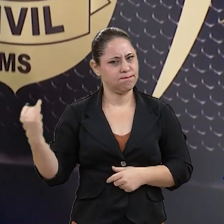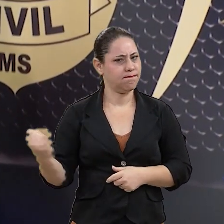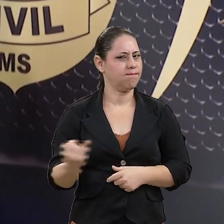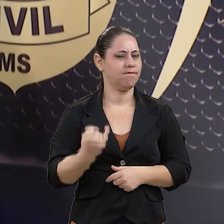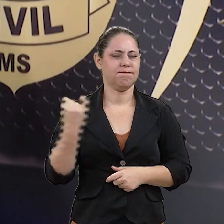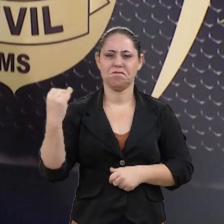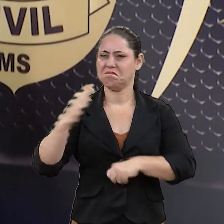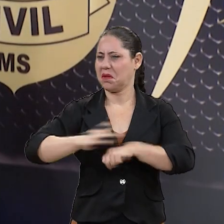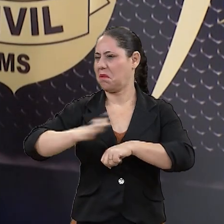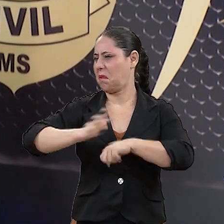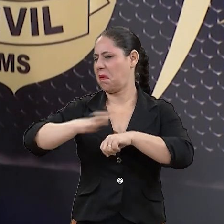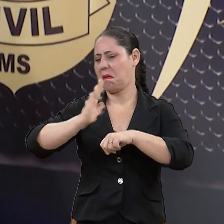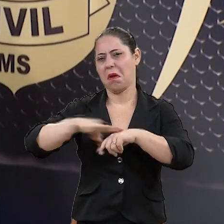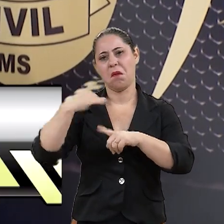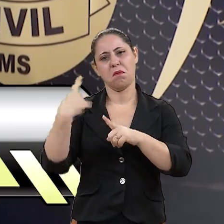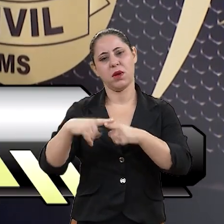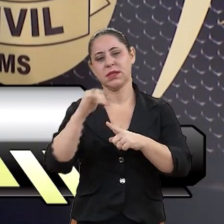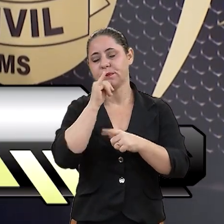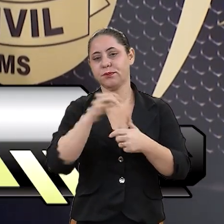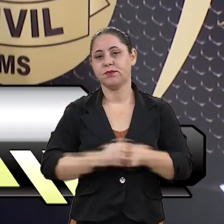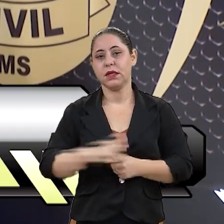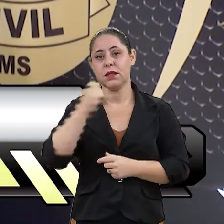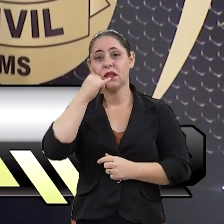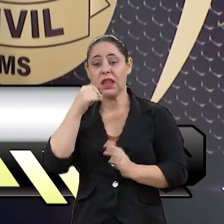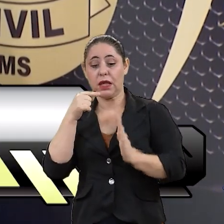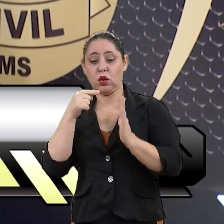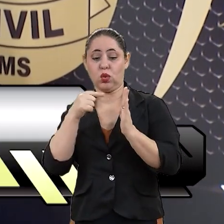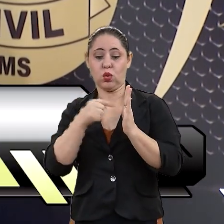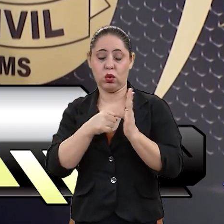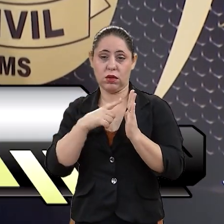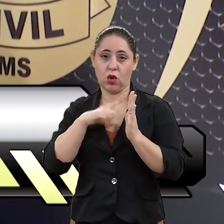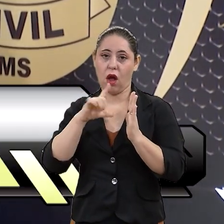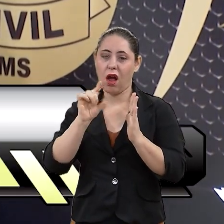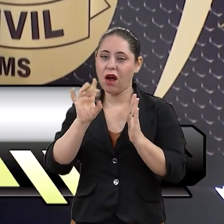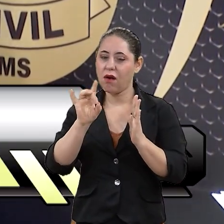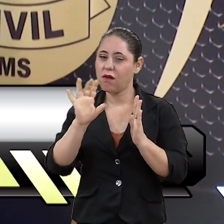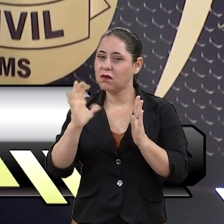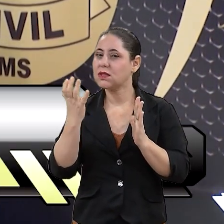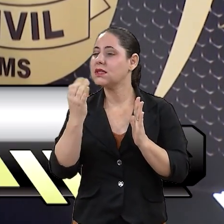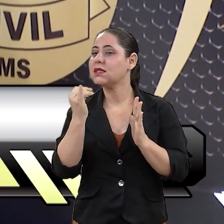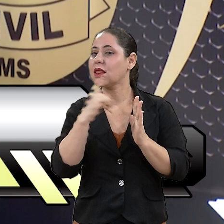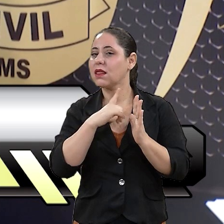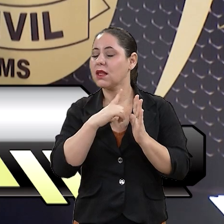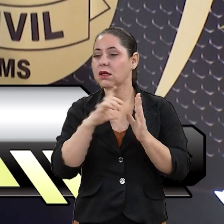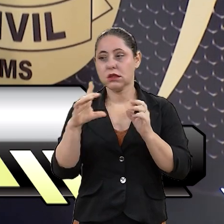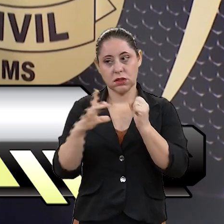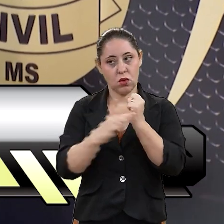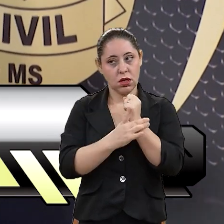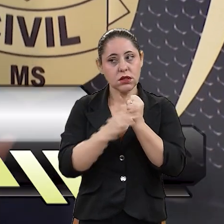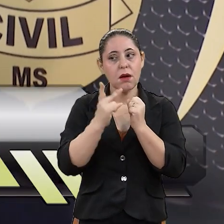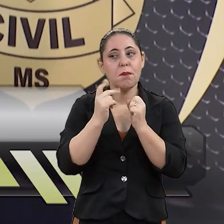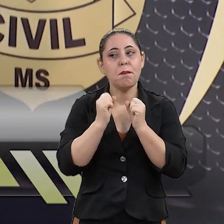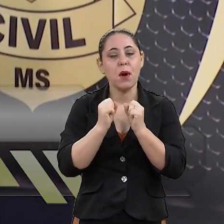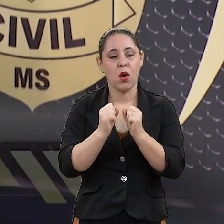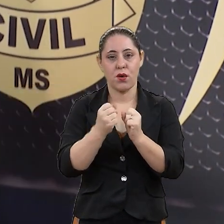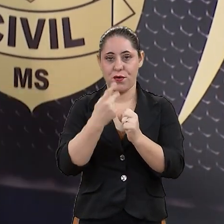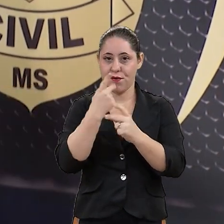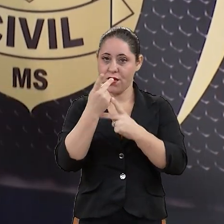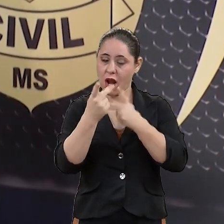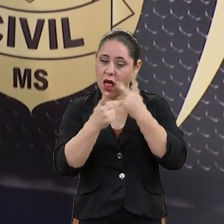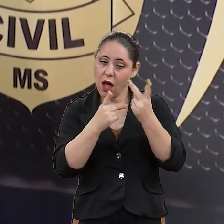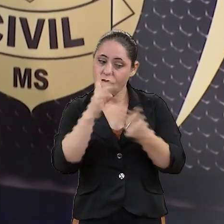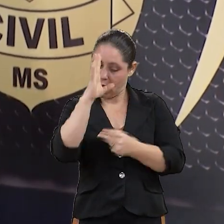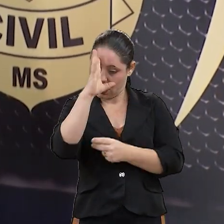assim, a denúncia, né, ela só acontece se você tem uma segurança, né, que aquilo vai ser resolvido.